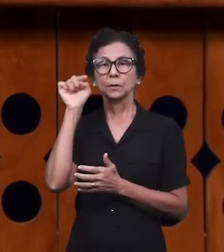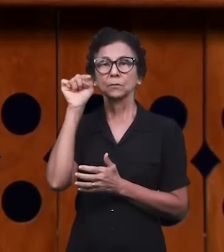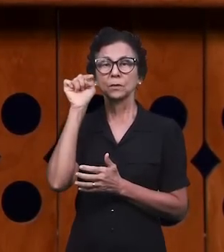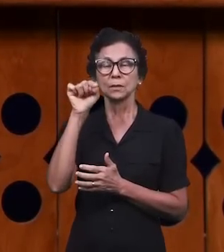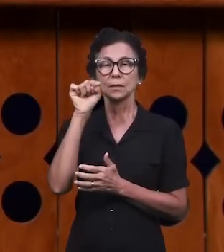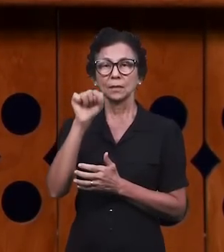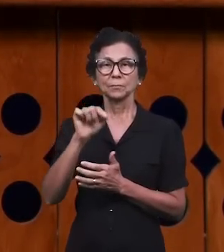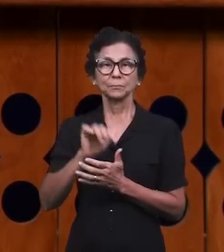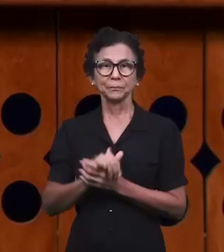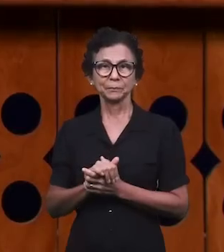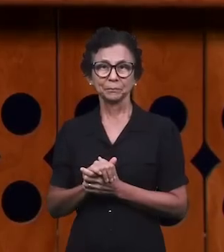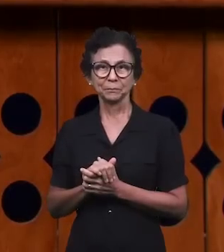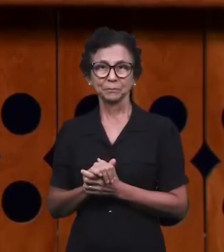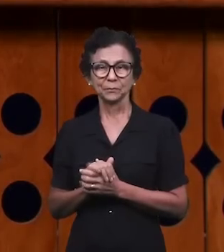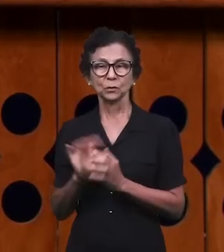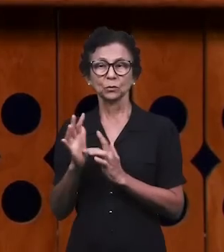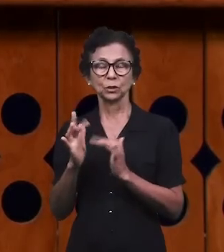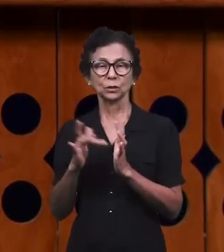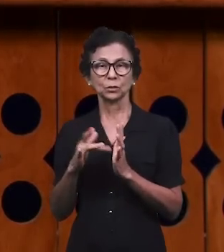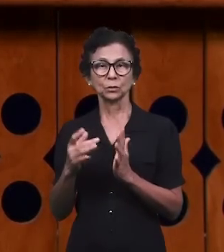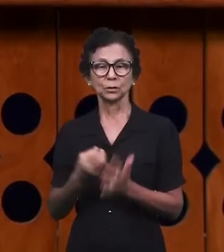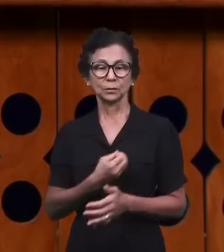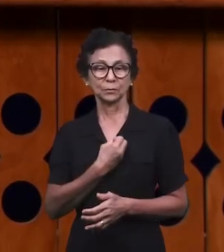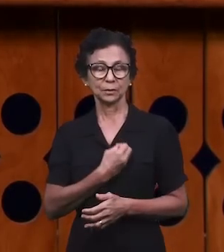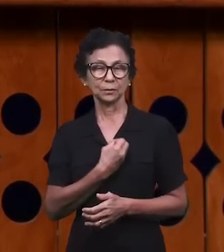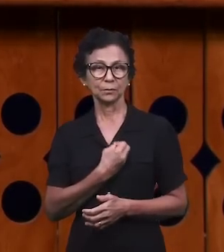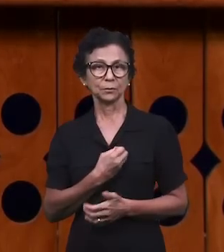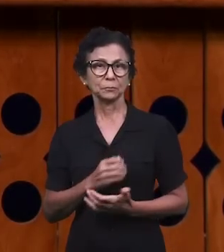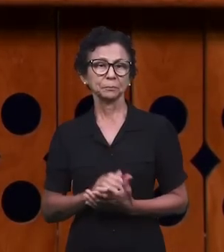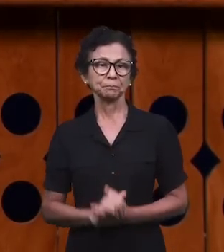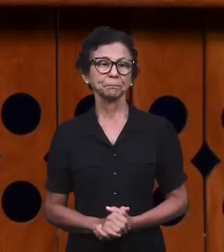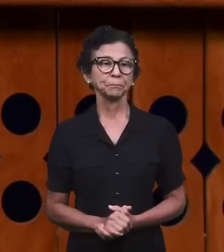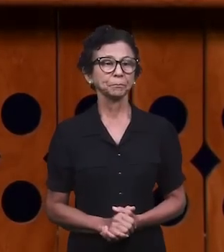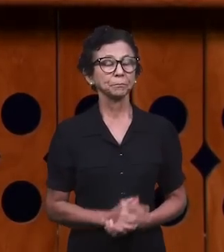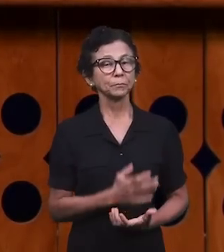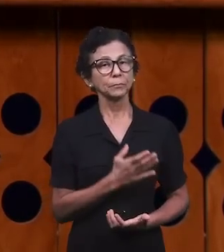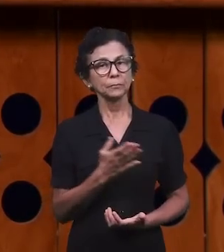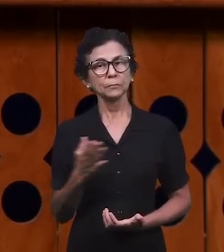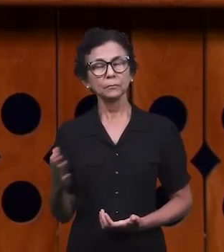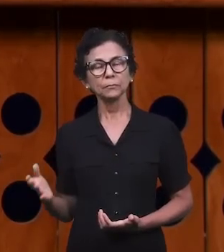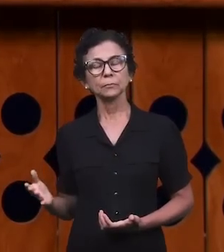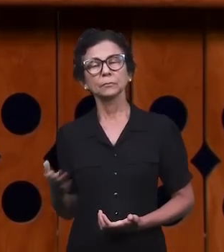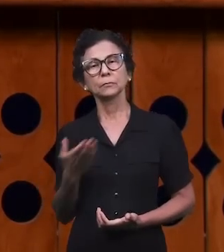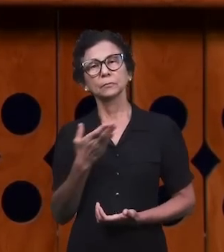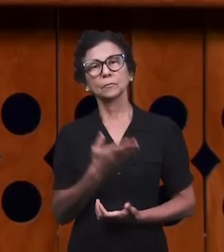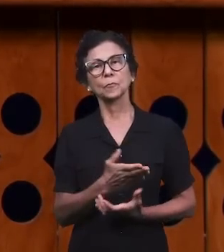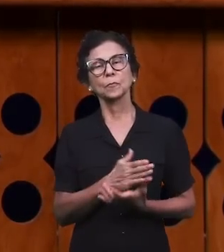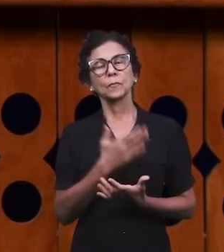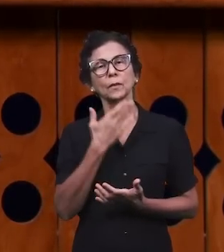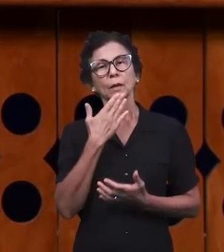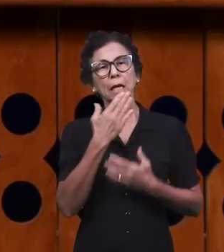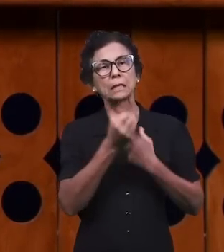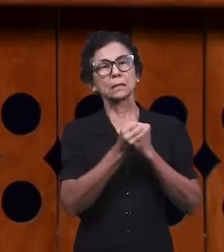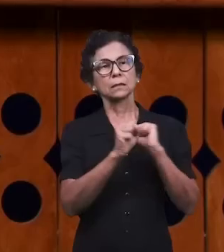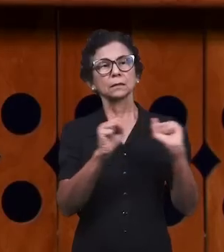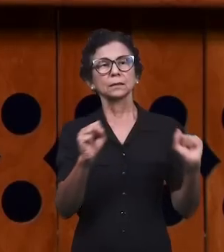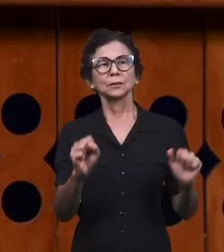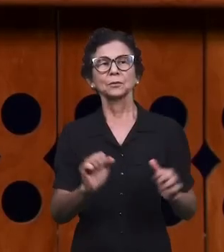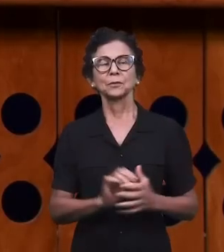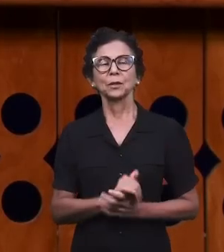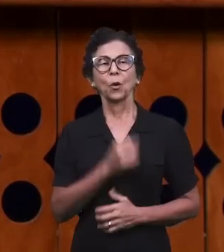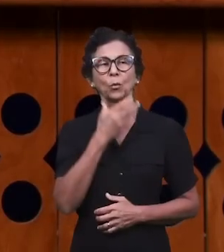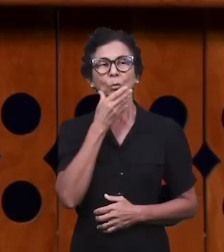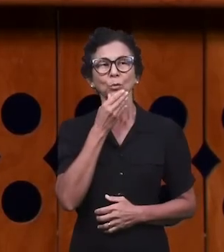Aí Sansão fala bem assim: os homens não puderam decifrar esse enigma, mas os